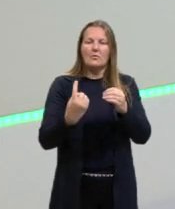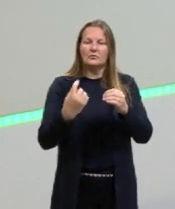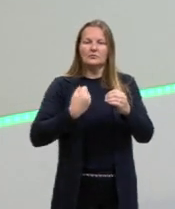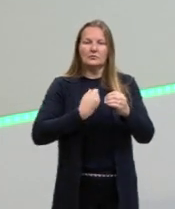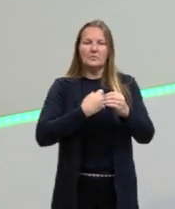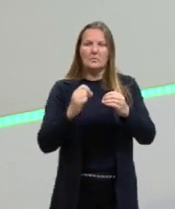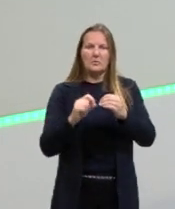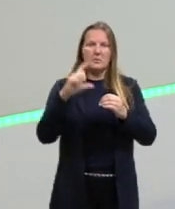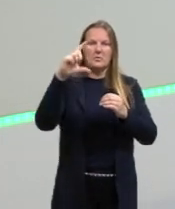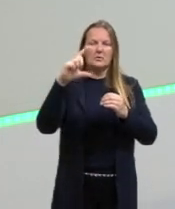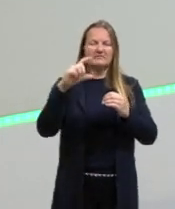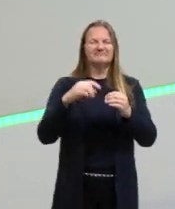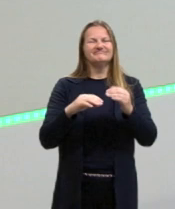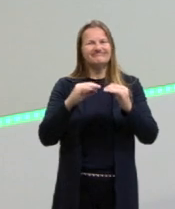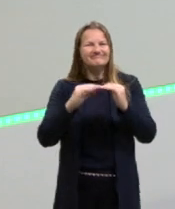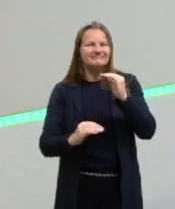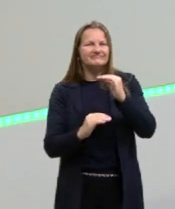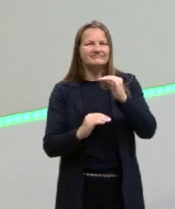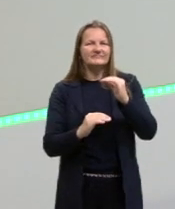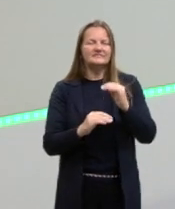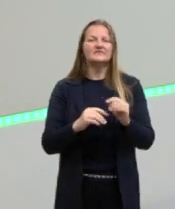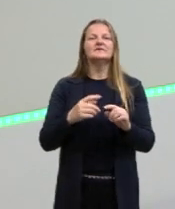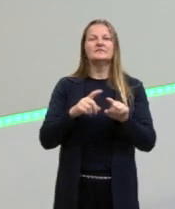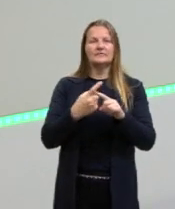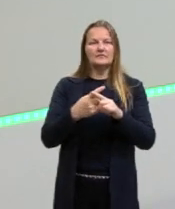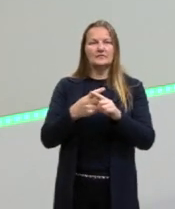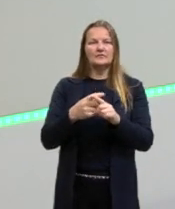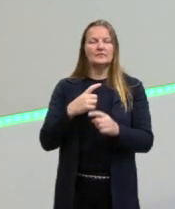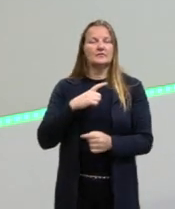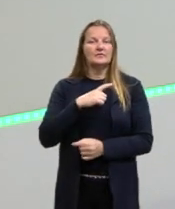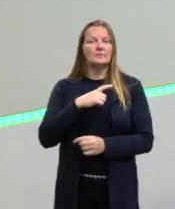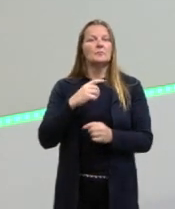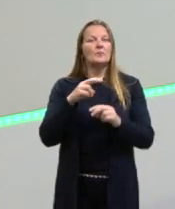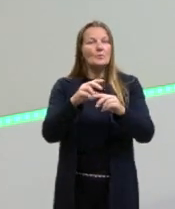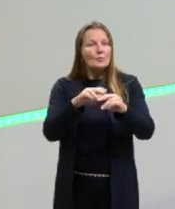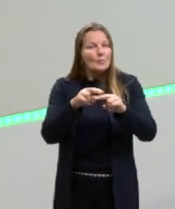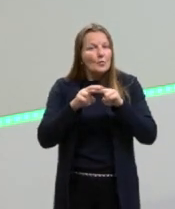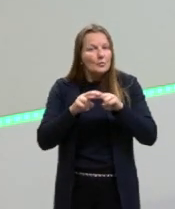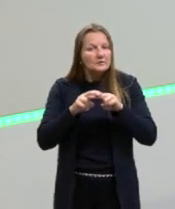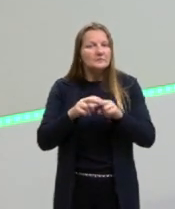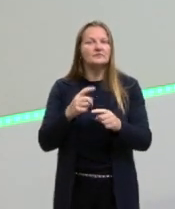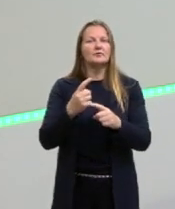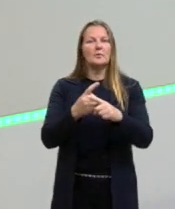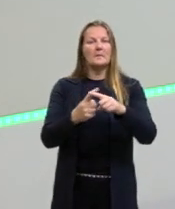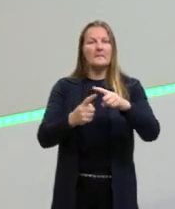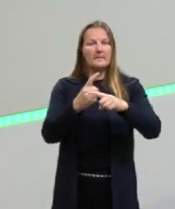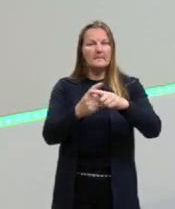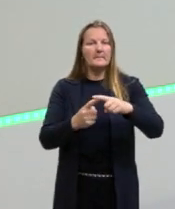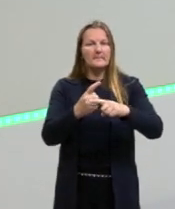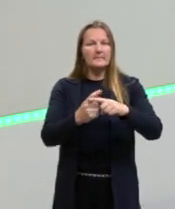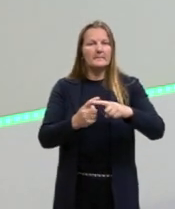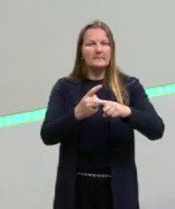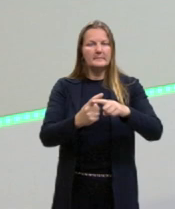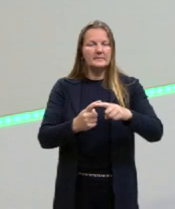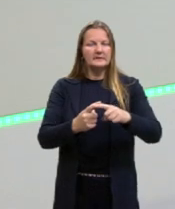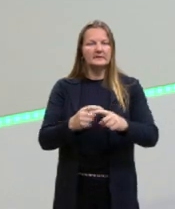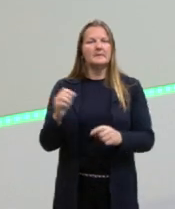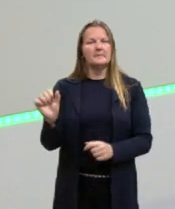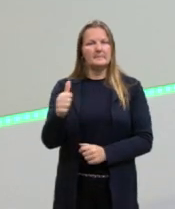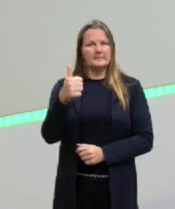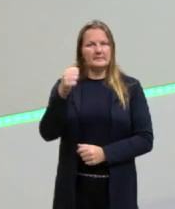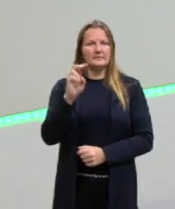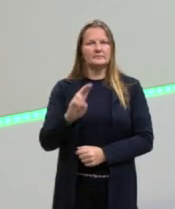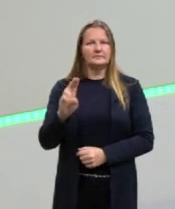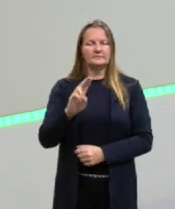acabar destoando muito né dos valores restantes então às vezes é mais fácil a gente utilizar mediana